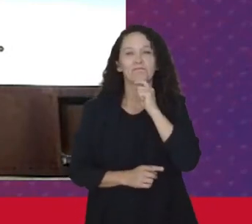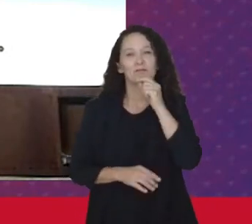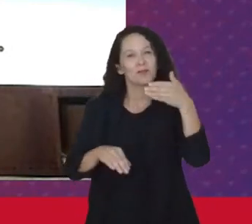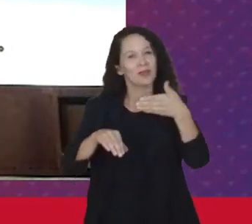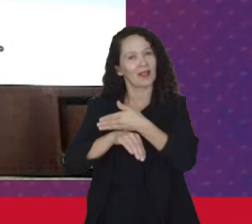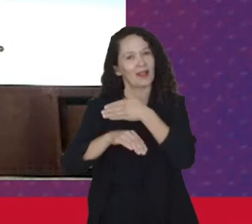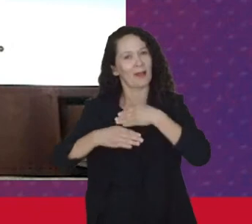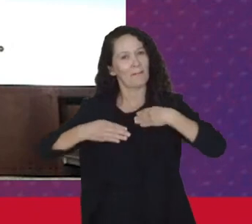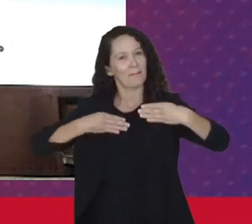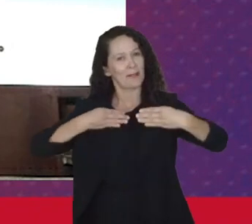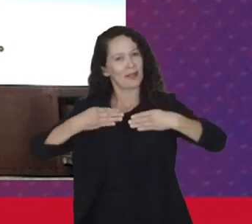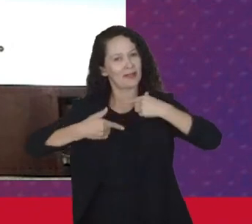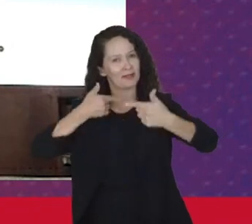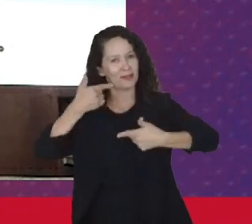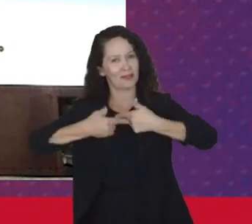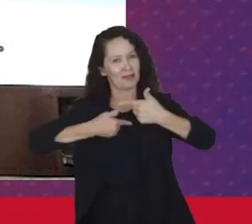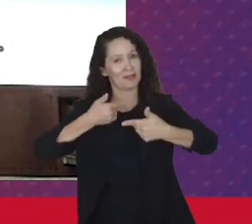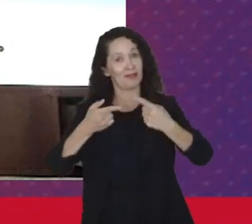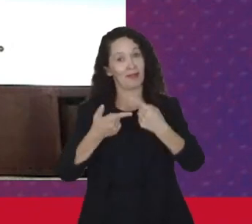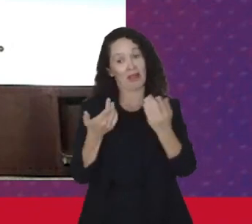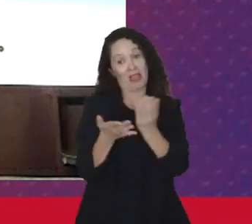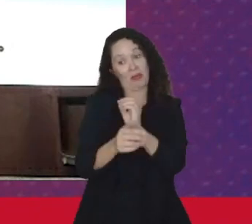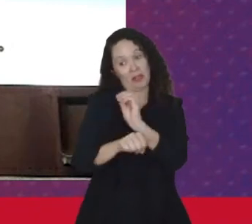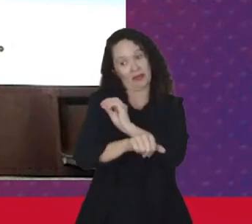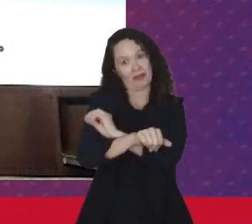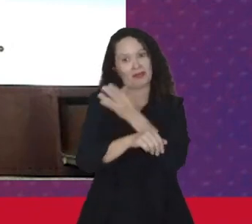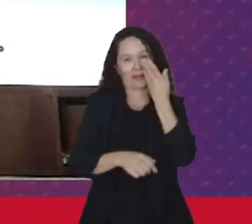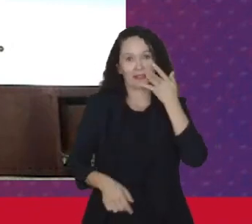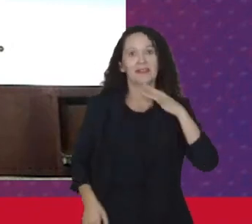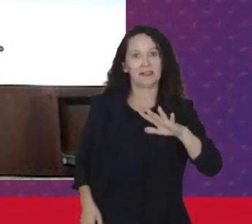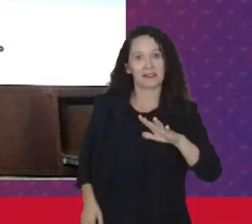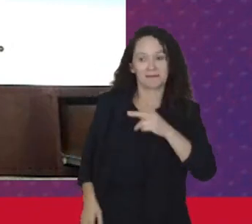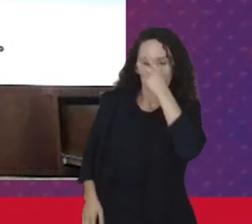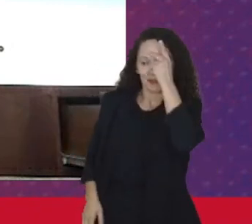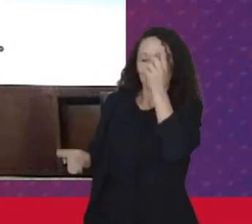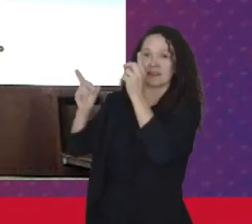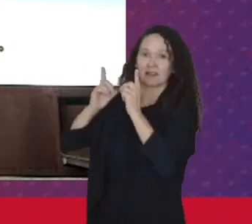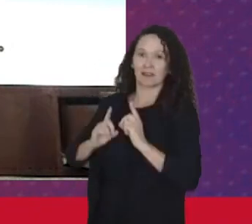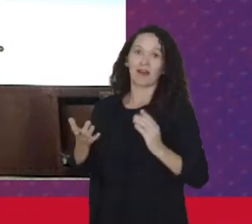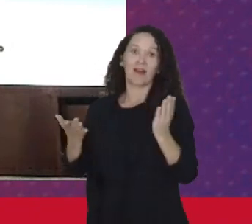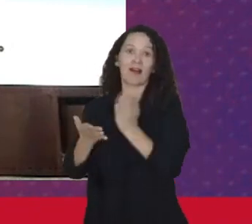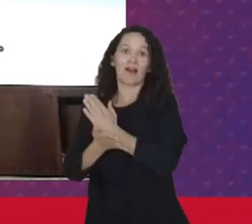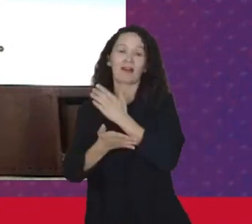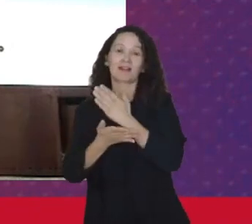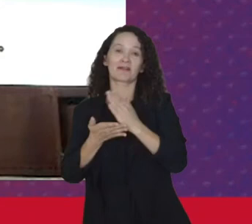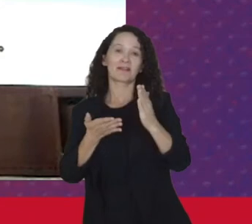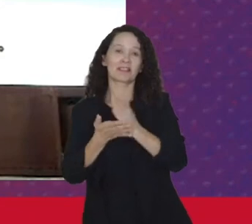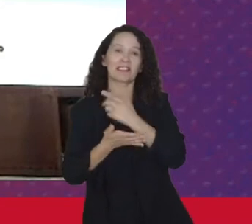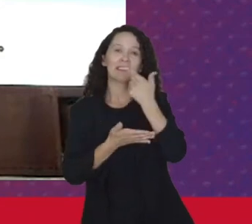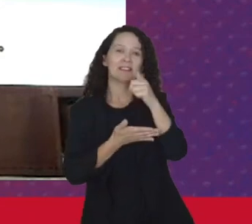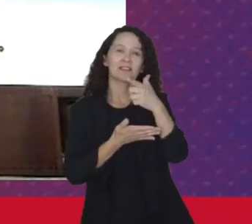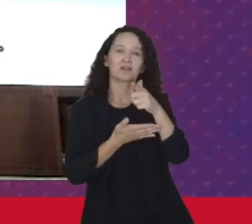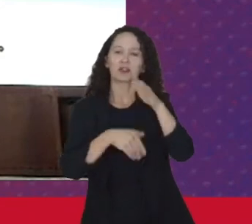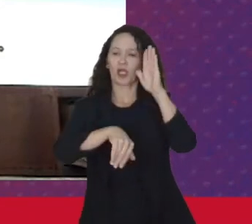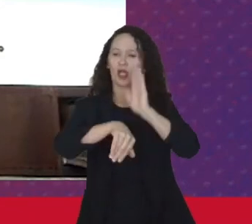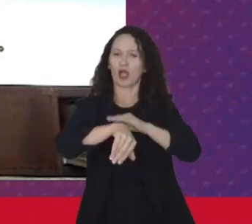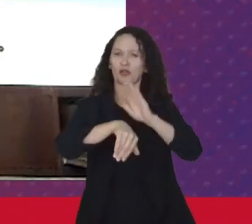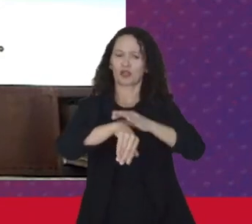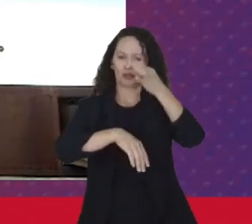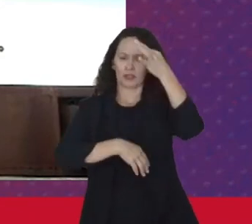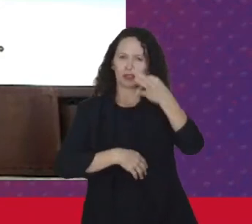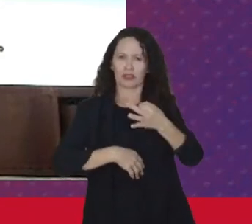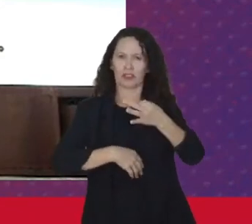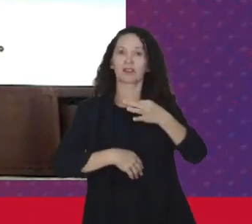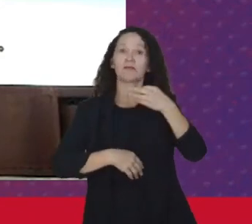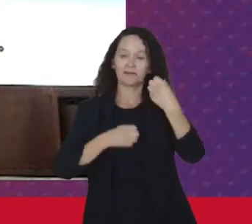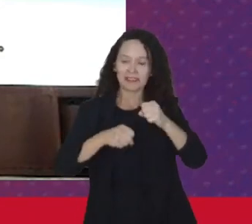ingressar no mercado de trabalho, porque alguém precisa cuidar, é uma pessoa que muitas vezes não tem sua autonomia plena e vai